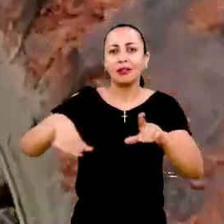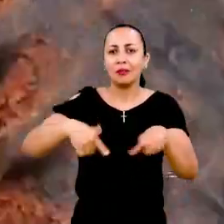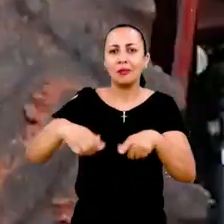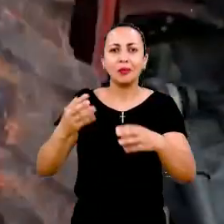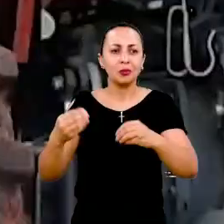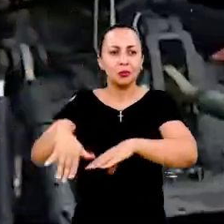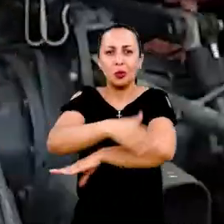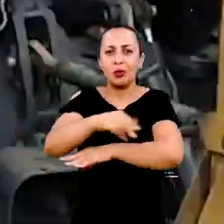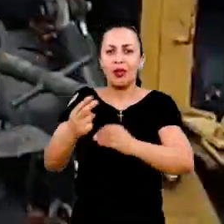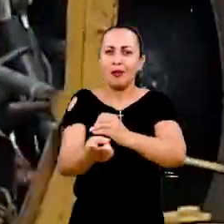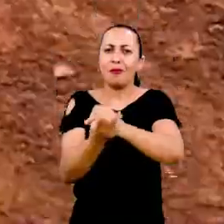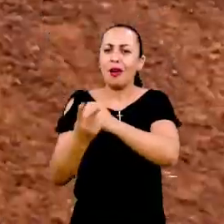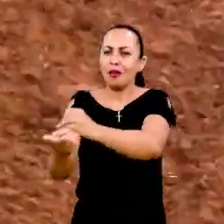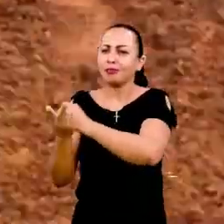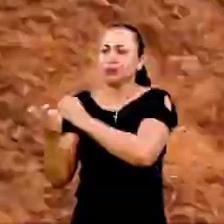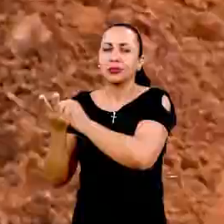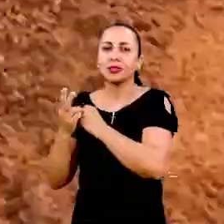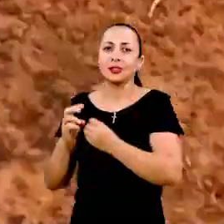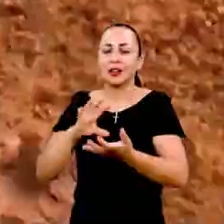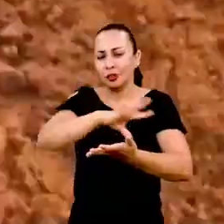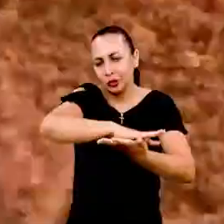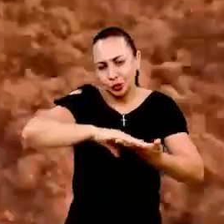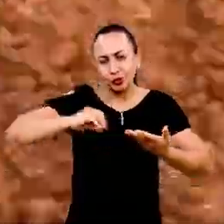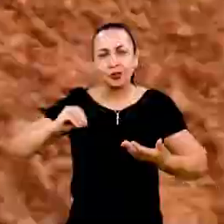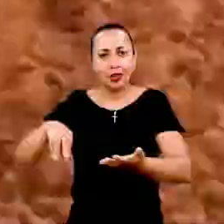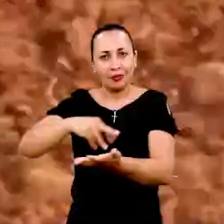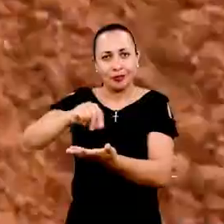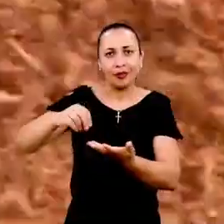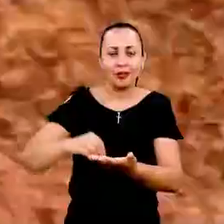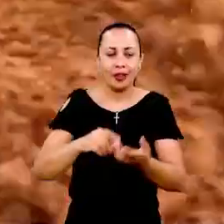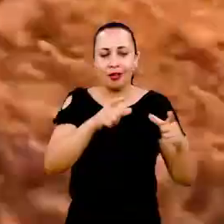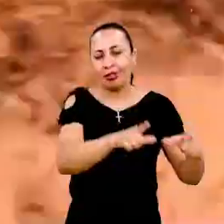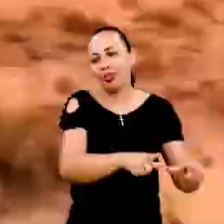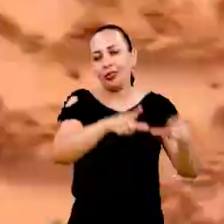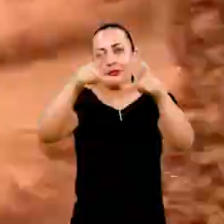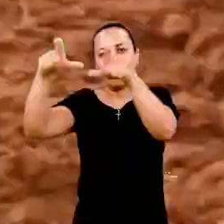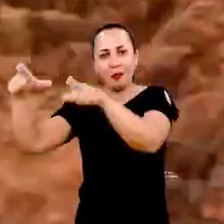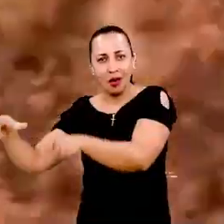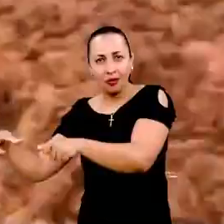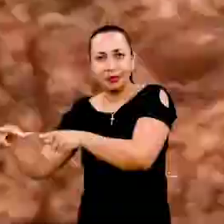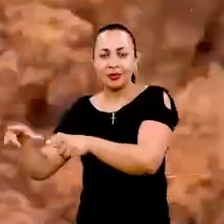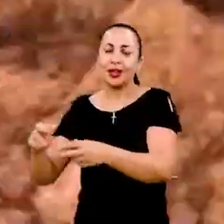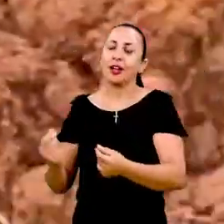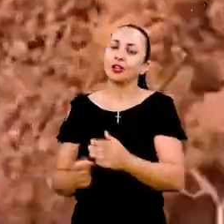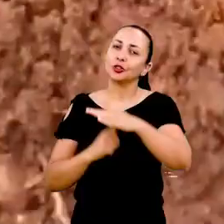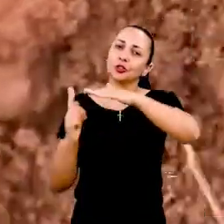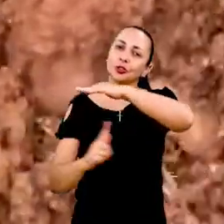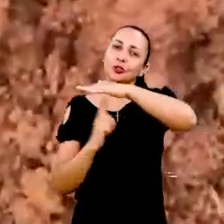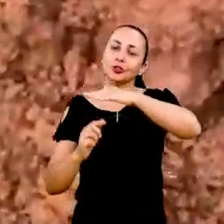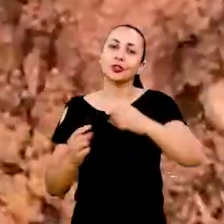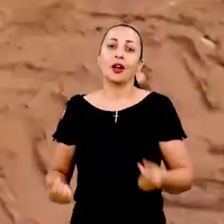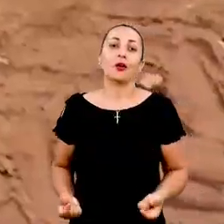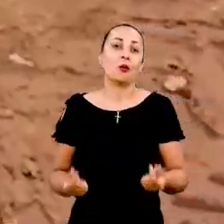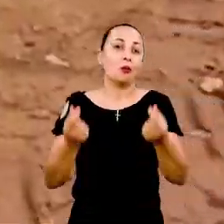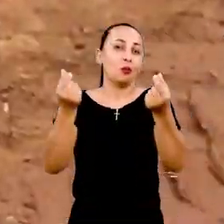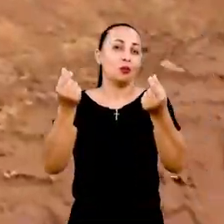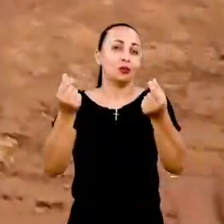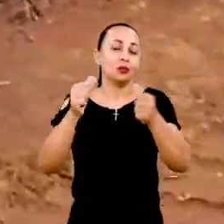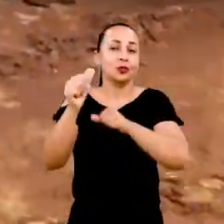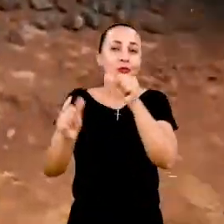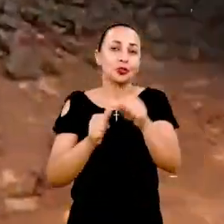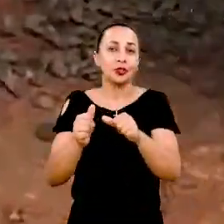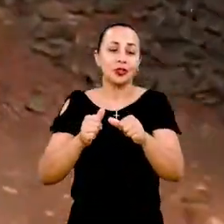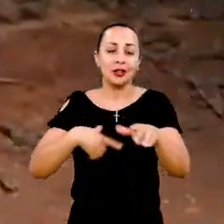fora e muito empréstimo. Então é sempre muito comum a gente tirar a terra do local, o solo do local e levar para outro lugar. Isso gera custos, isso gera mão de